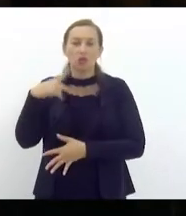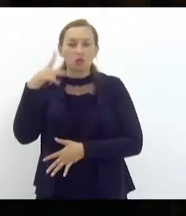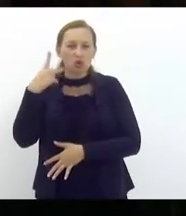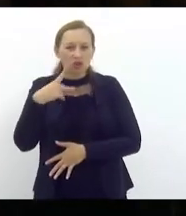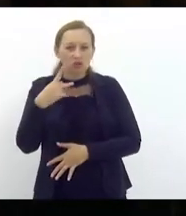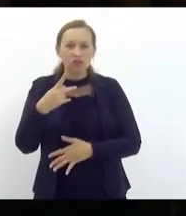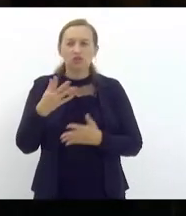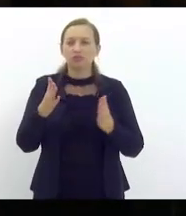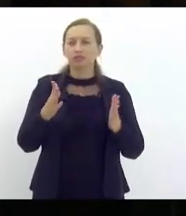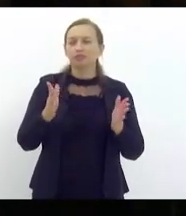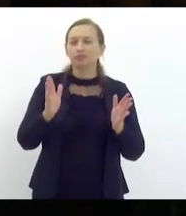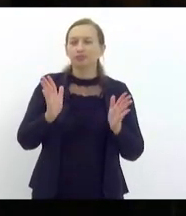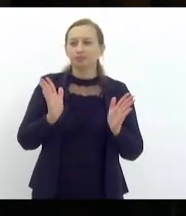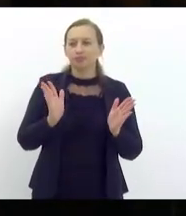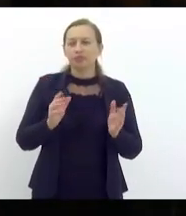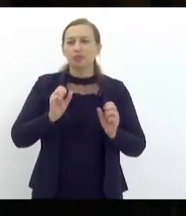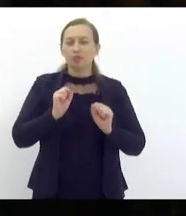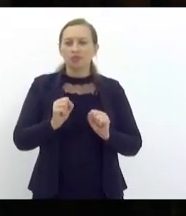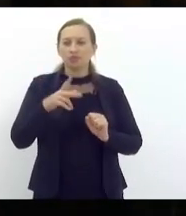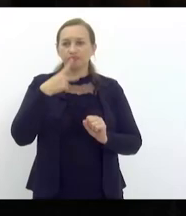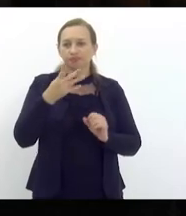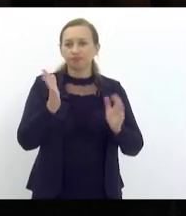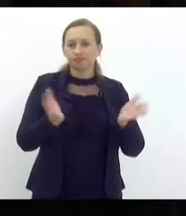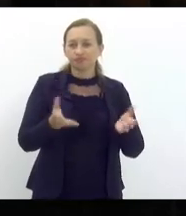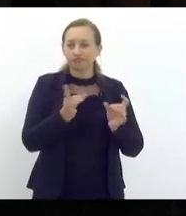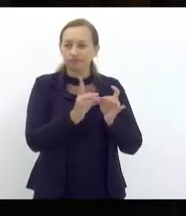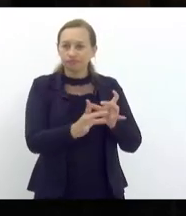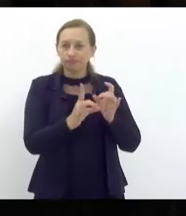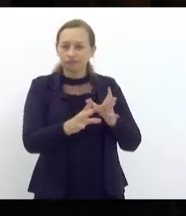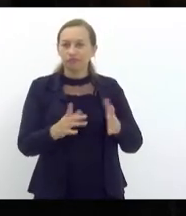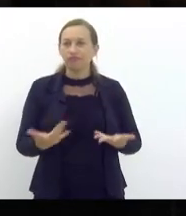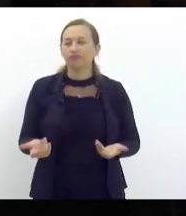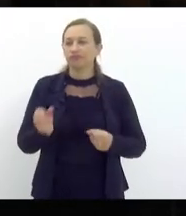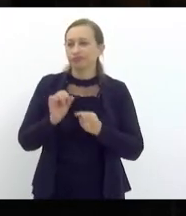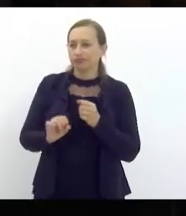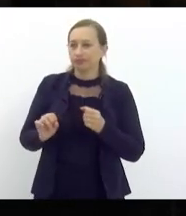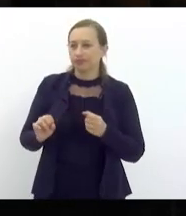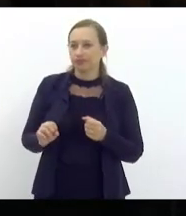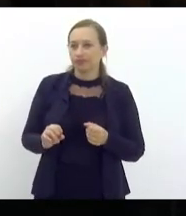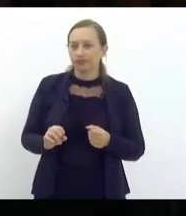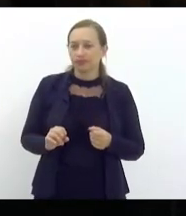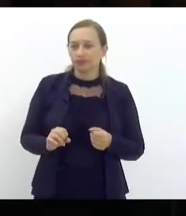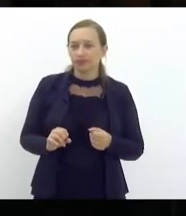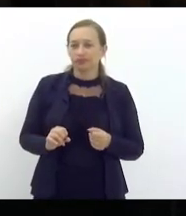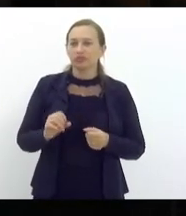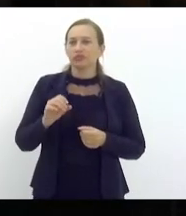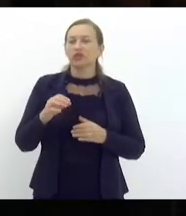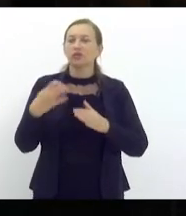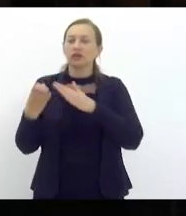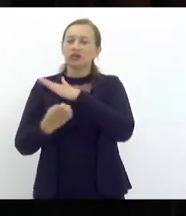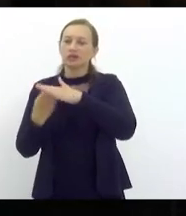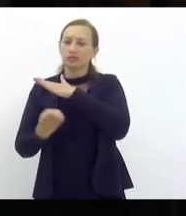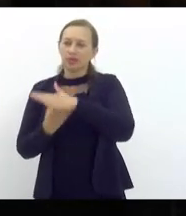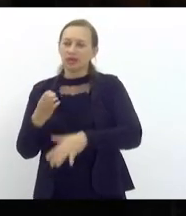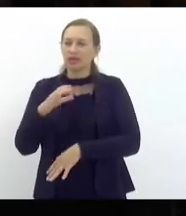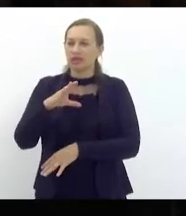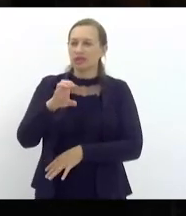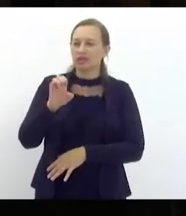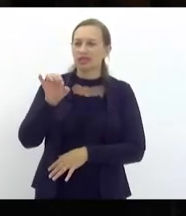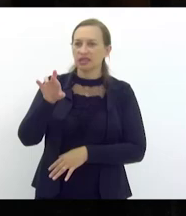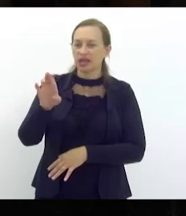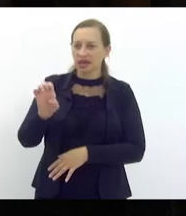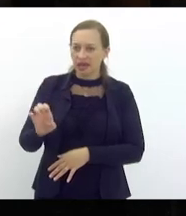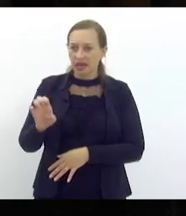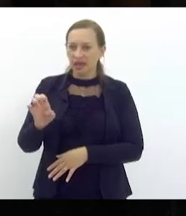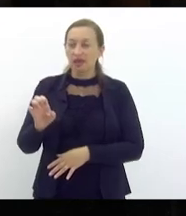argumentar agora a privatização é o que fizeram com os lotes da Cedae que foram vendidos para as concessionárias